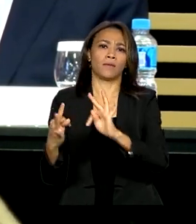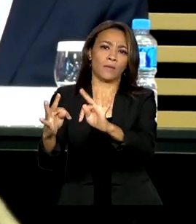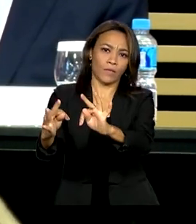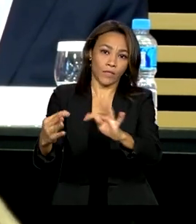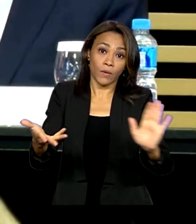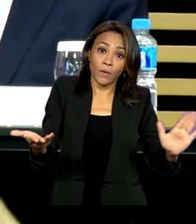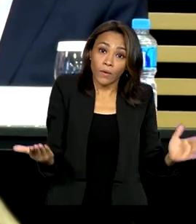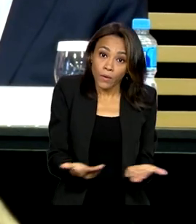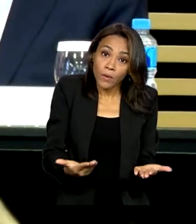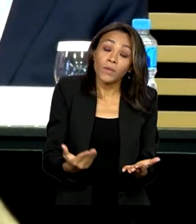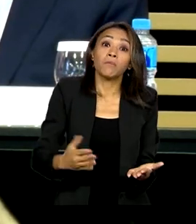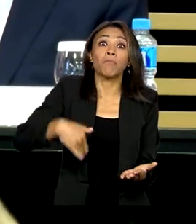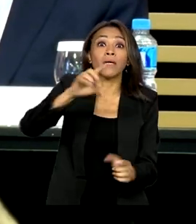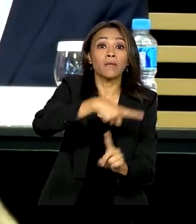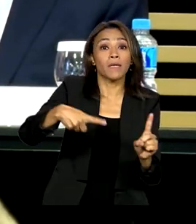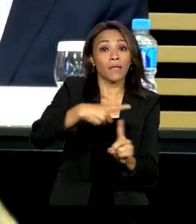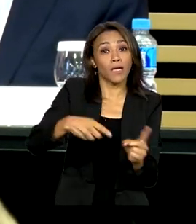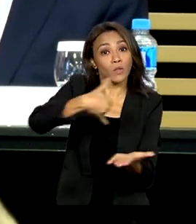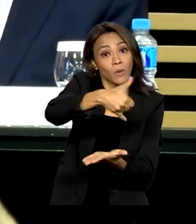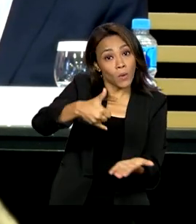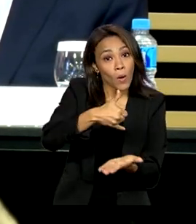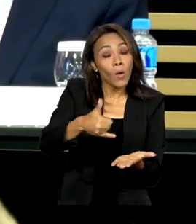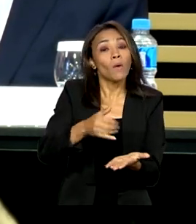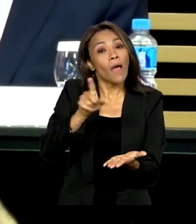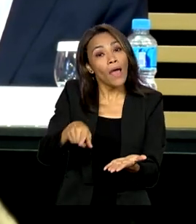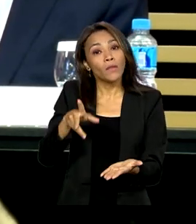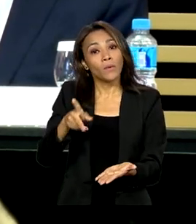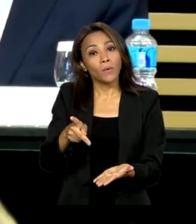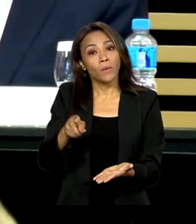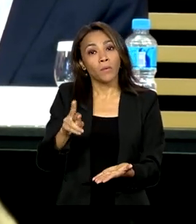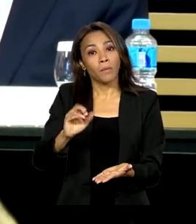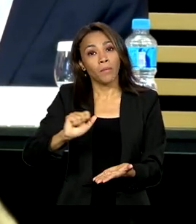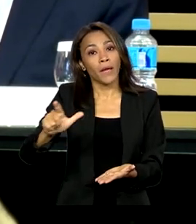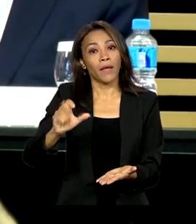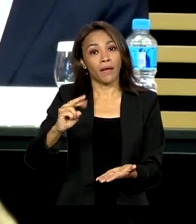Hoje, mais da metade do óleo produzido no Brasil vem do pré-sal e é engenharia brasileira.